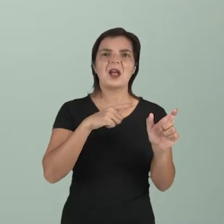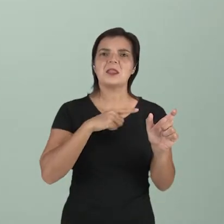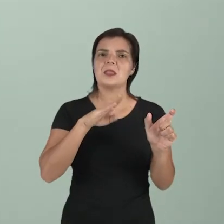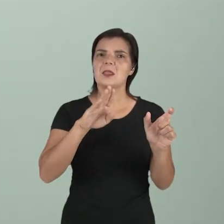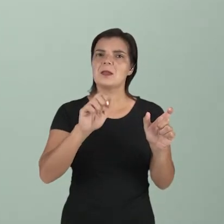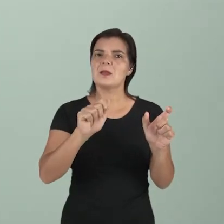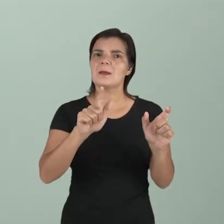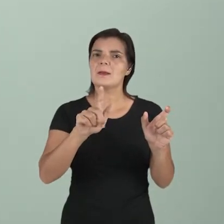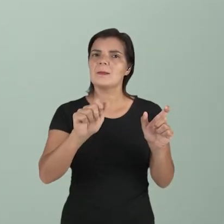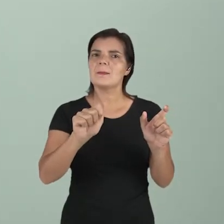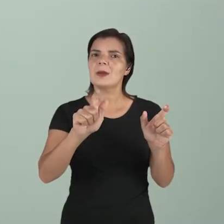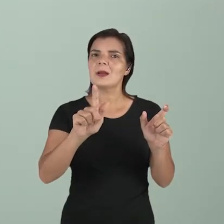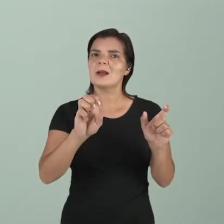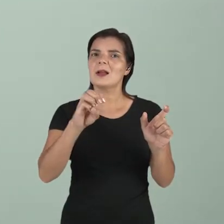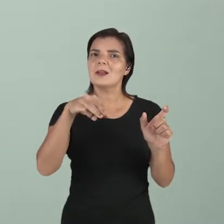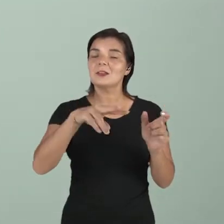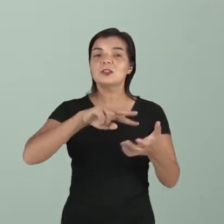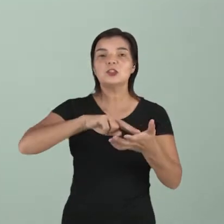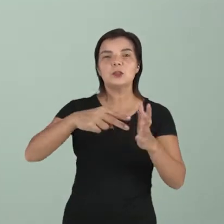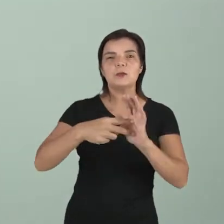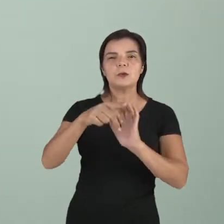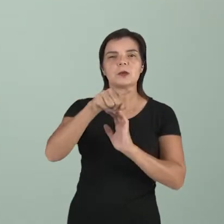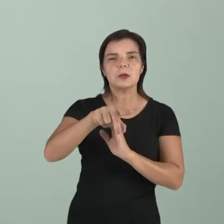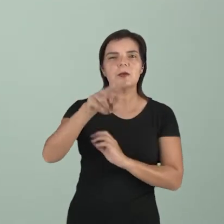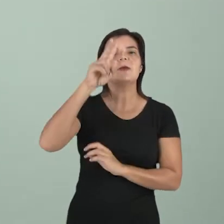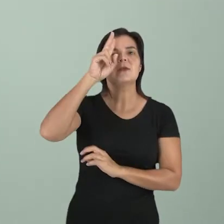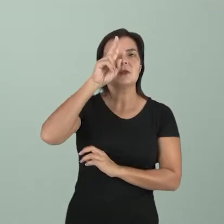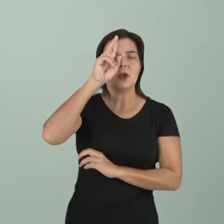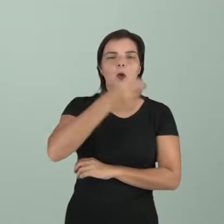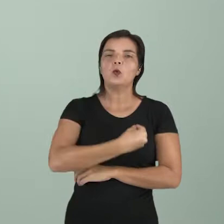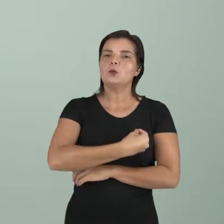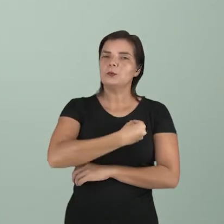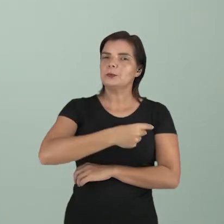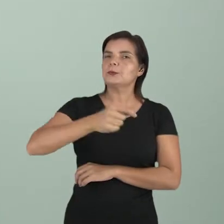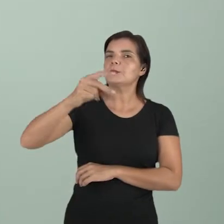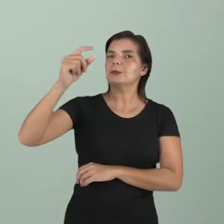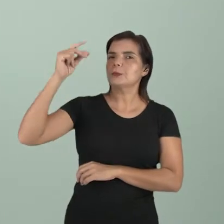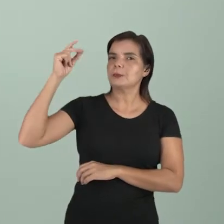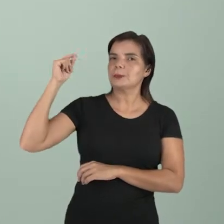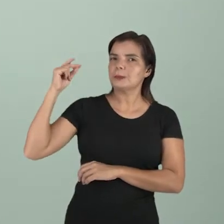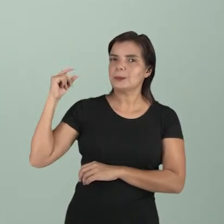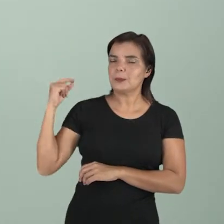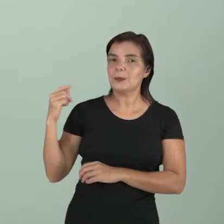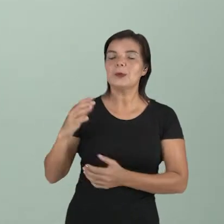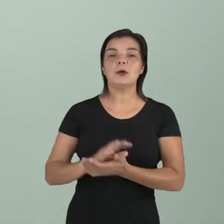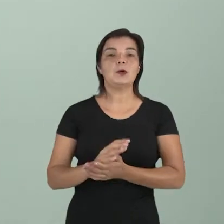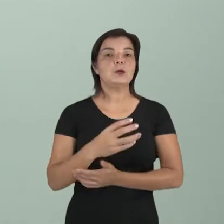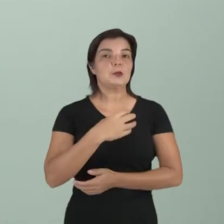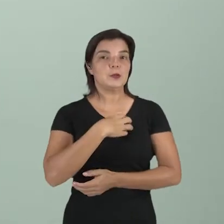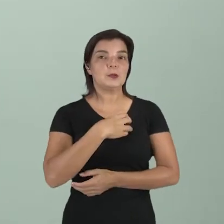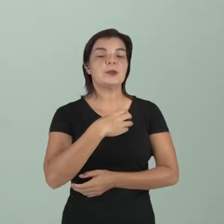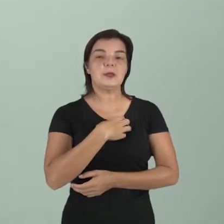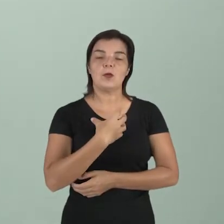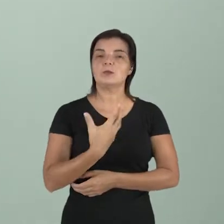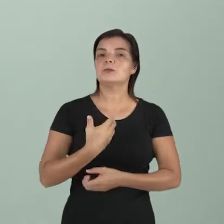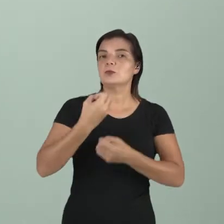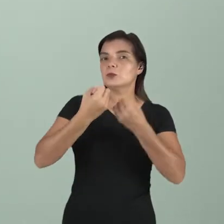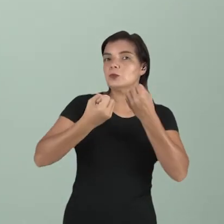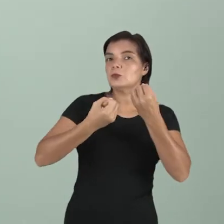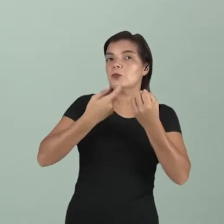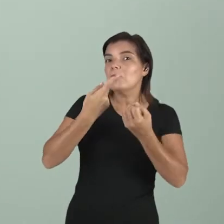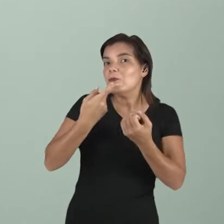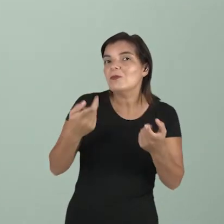Sul, por exemplo. Então, a gente possui essa variedade. A gente vai ter algumas formas. Por exemplo, se alguém de